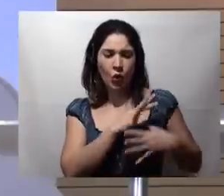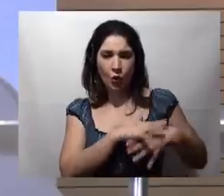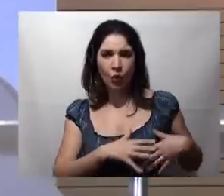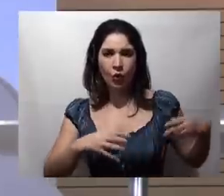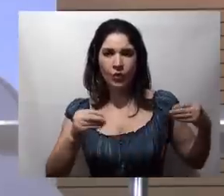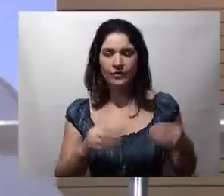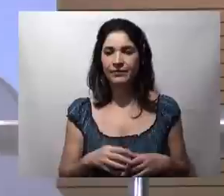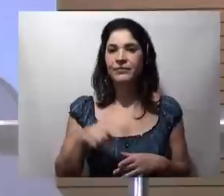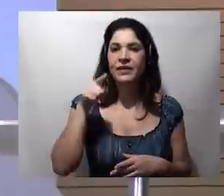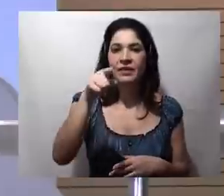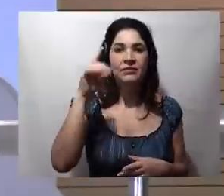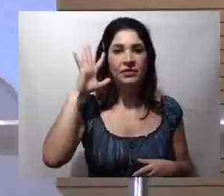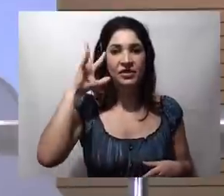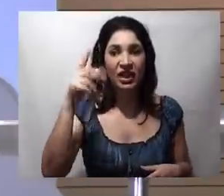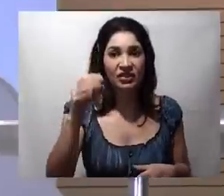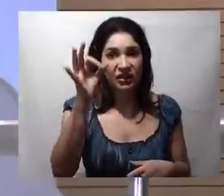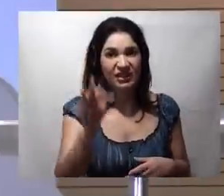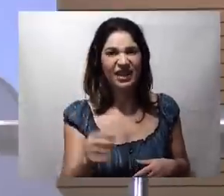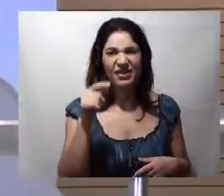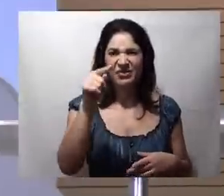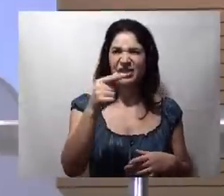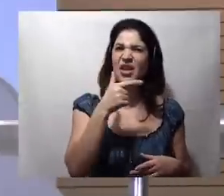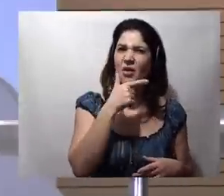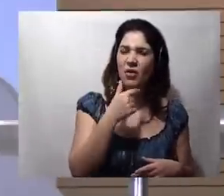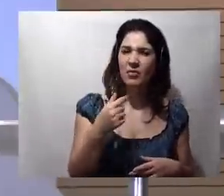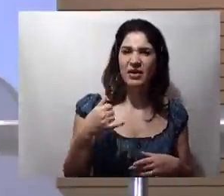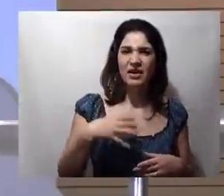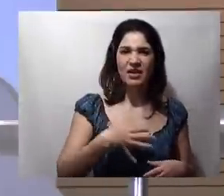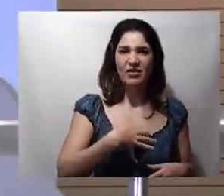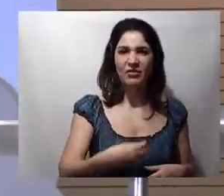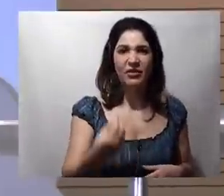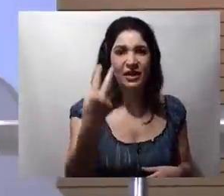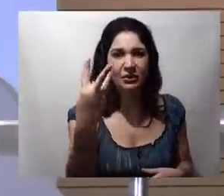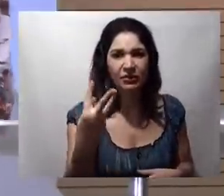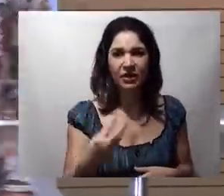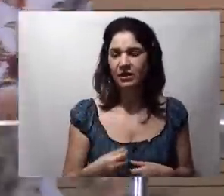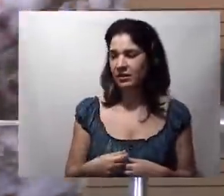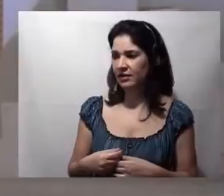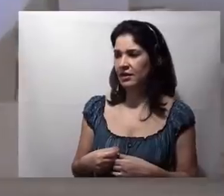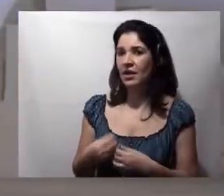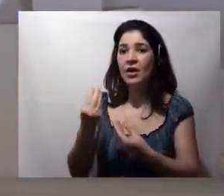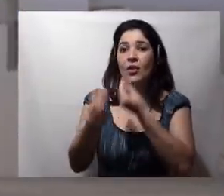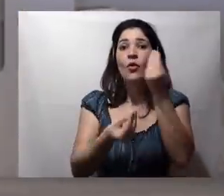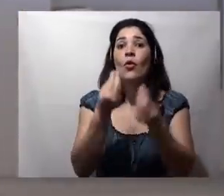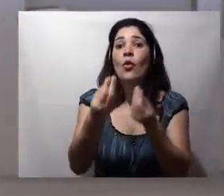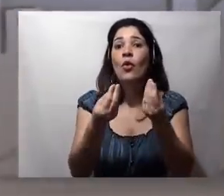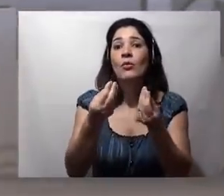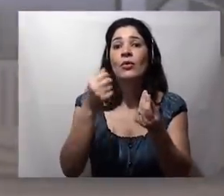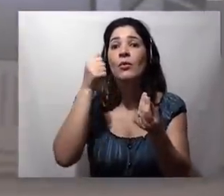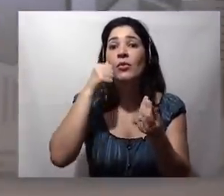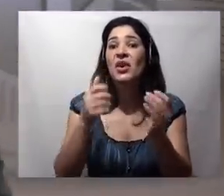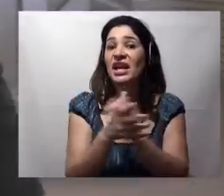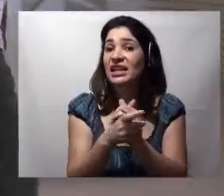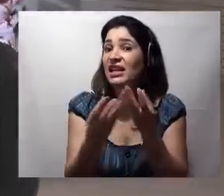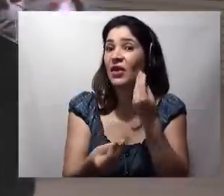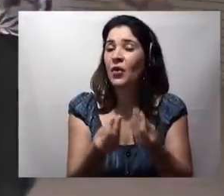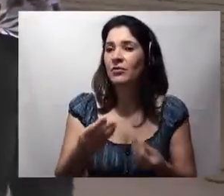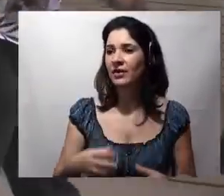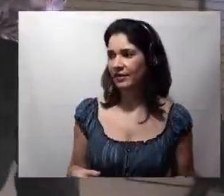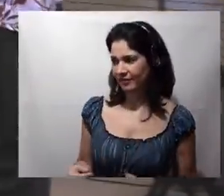short que vai dar certo um homem consigo ao três filhos mulher nenhuma vai querer falei menino tá assim ó